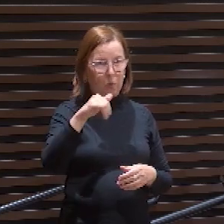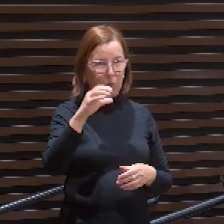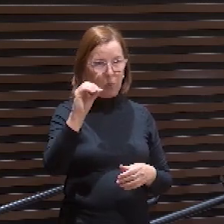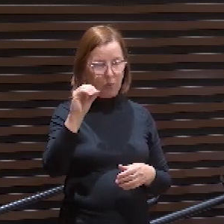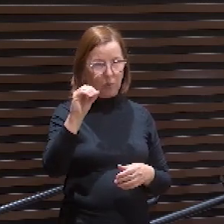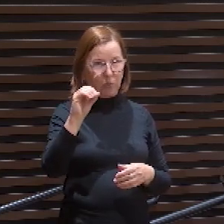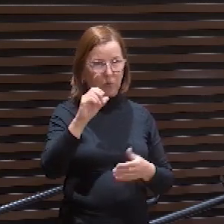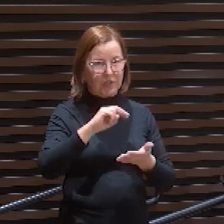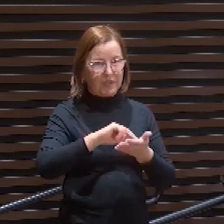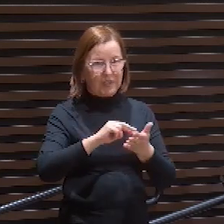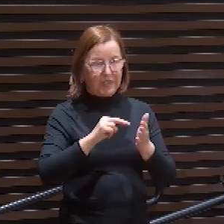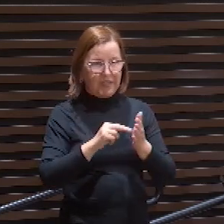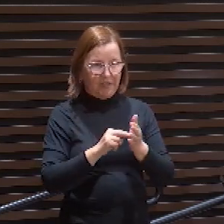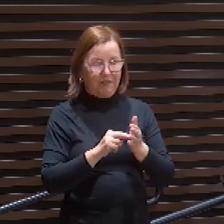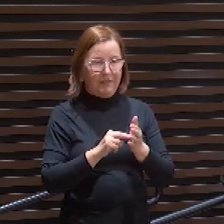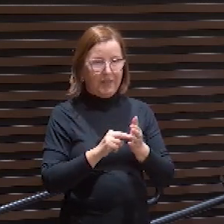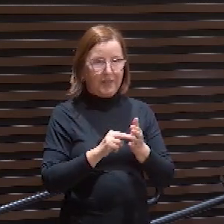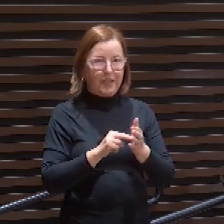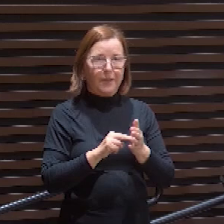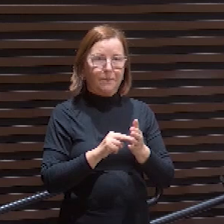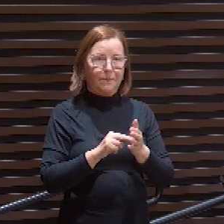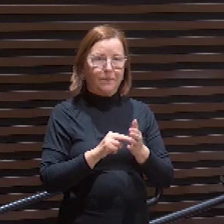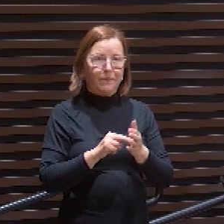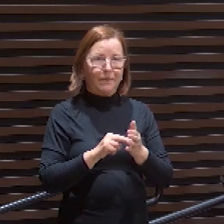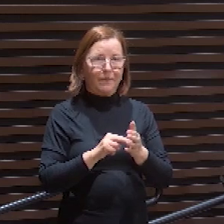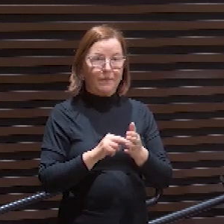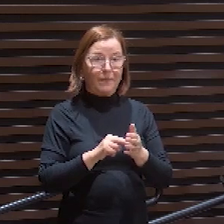Despojo é de guerra e de morto.